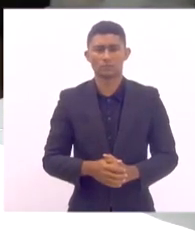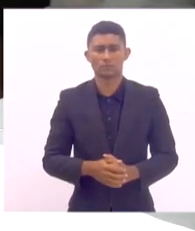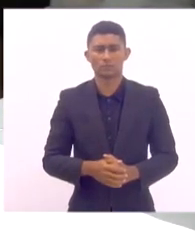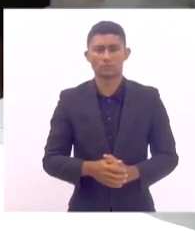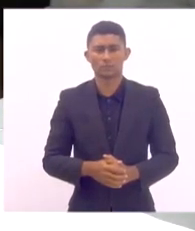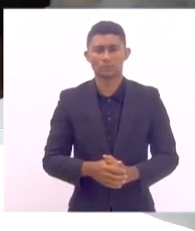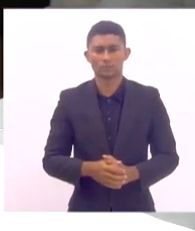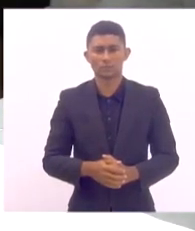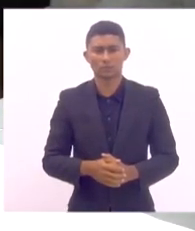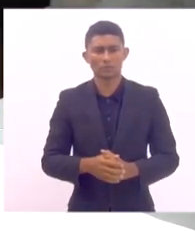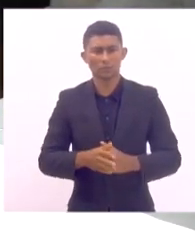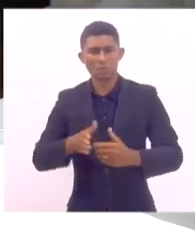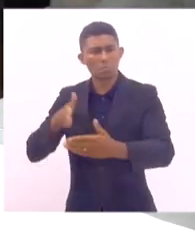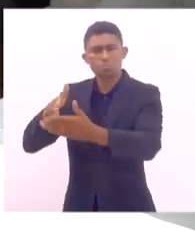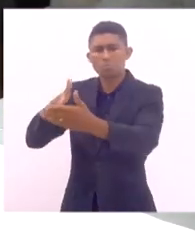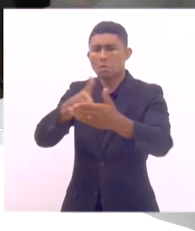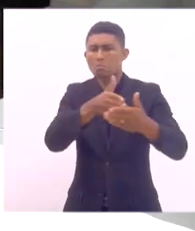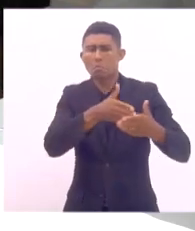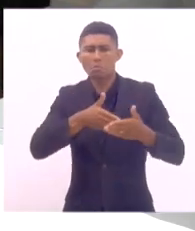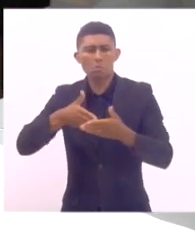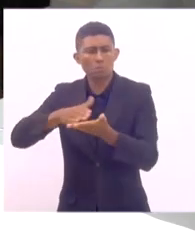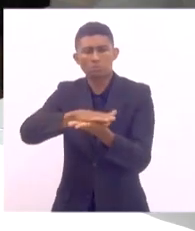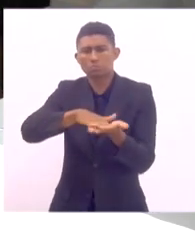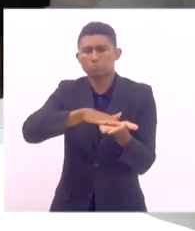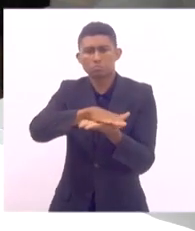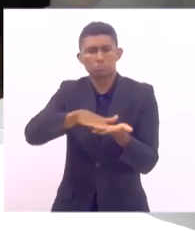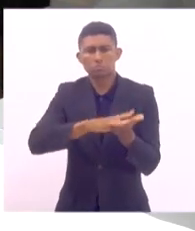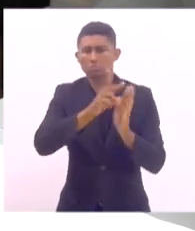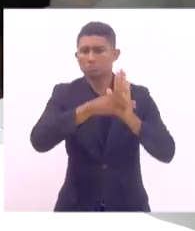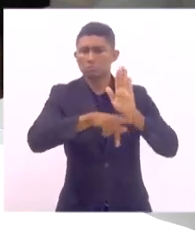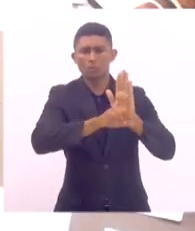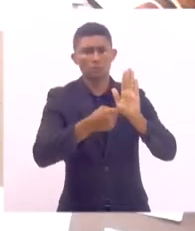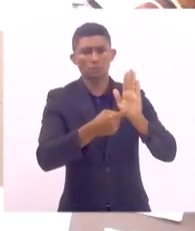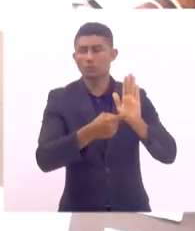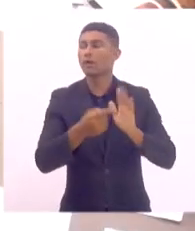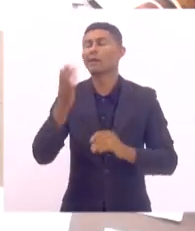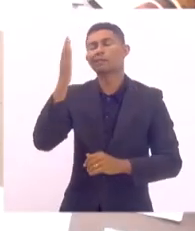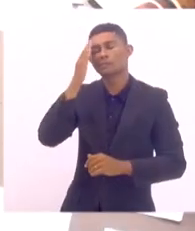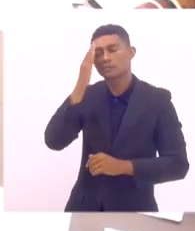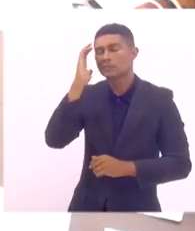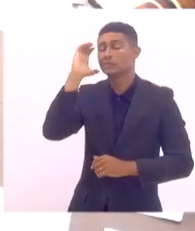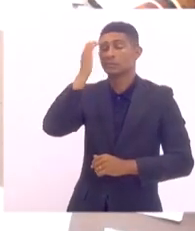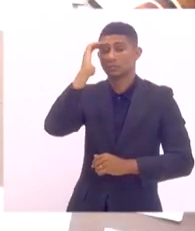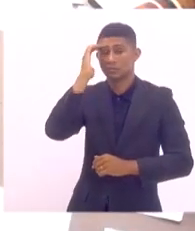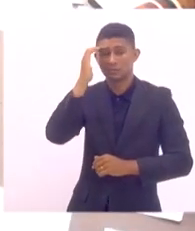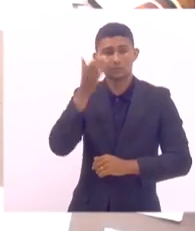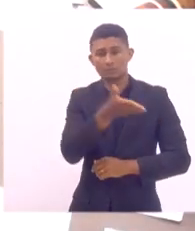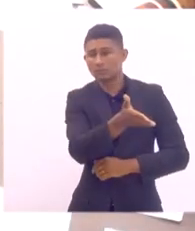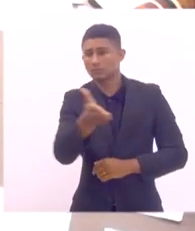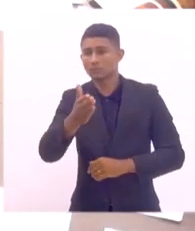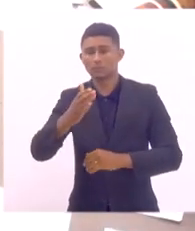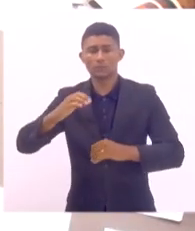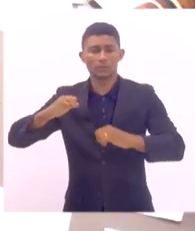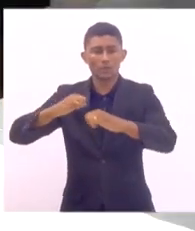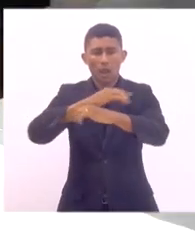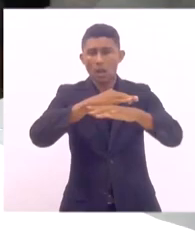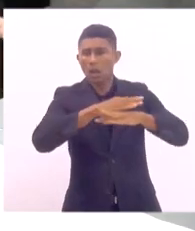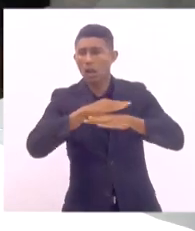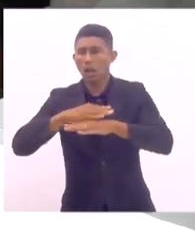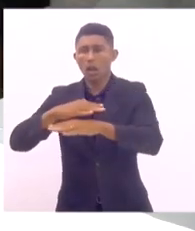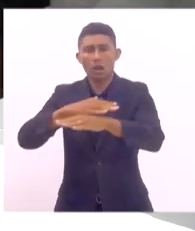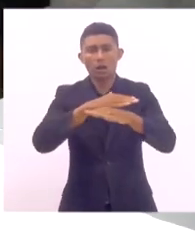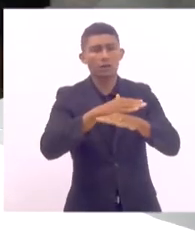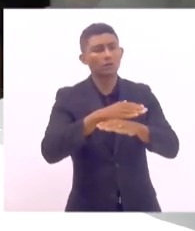Deixa... Não tem impedimento nenhum, não, André, nesse projeto. Não. Pelo contrário. Eu entendo que isso aqui beneficia os municípios. Todos os municípios da Rede SUS,